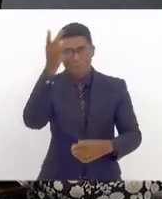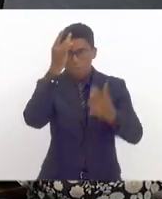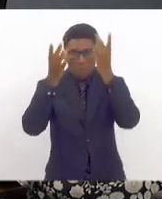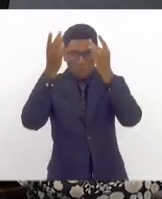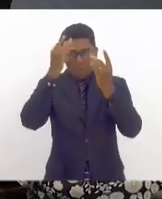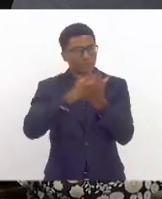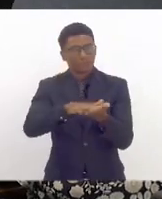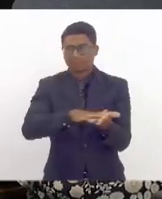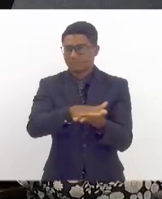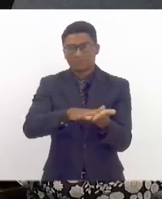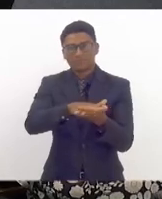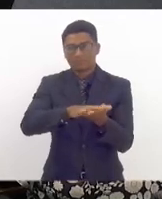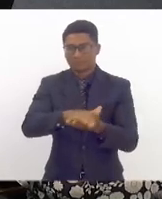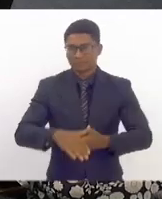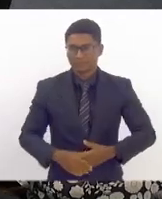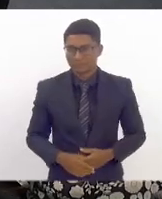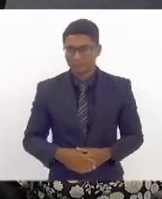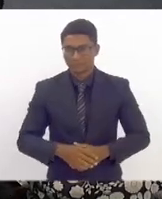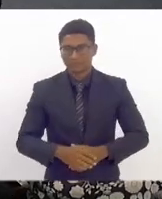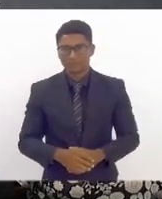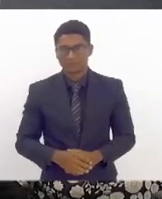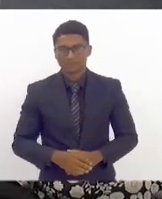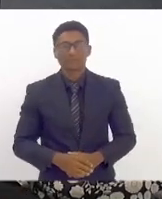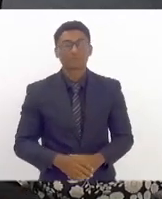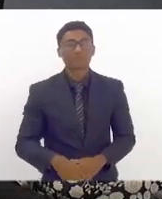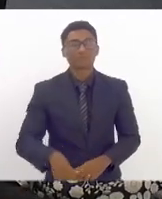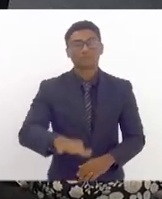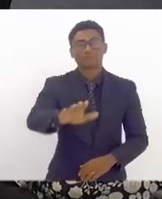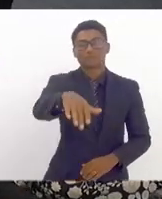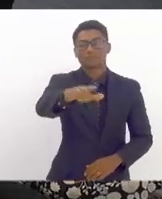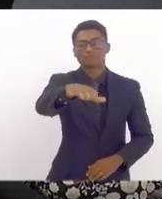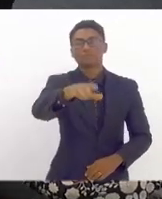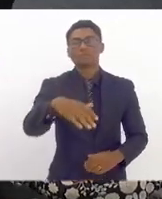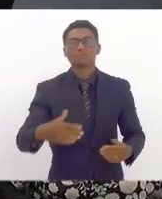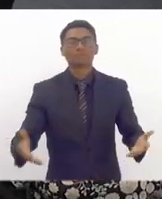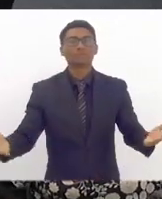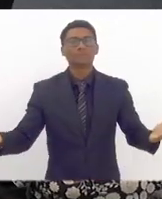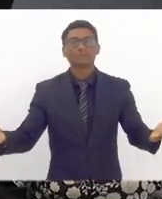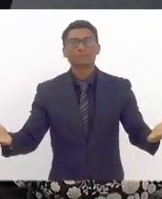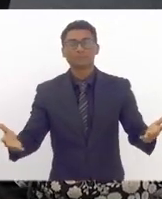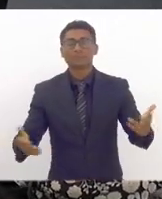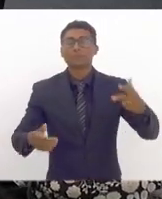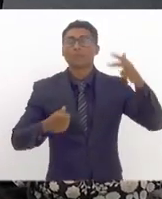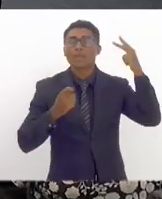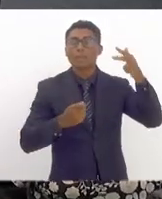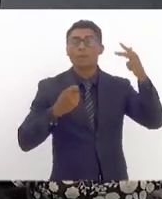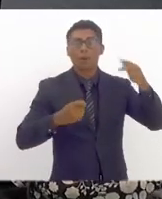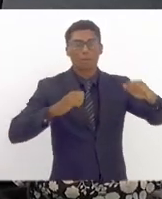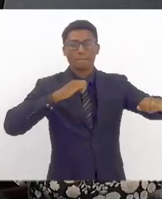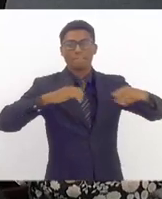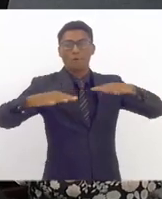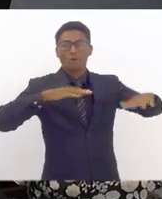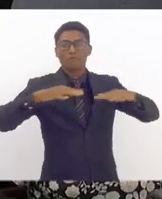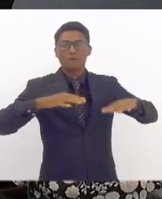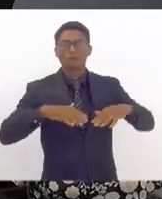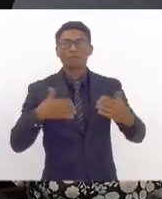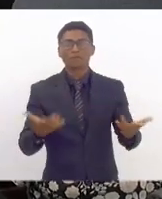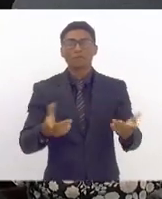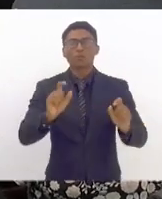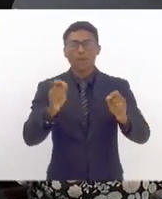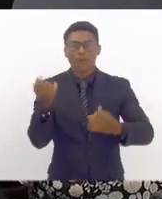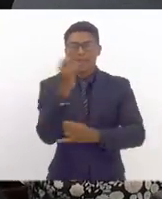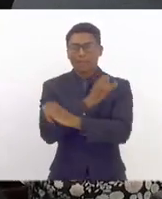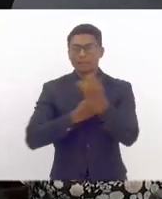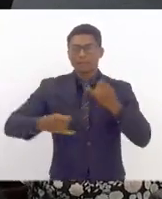escrito aí e o hip hop é um movimento que ele consiste em troca de